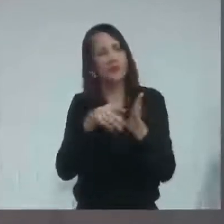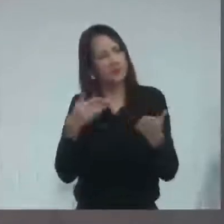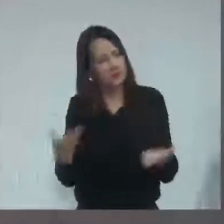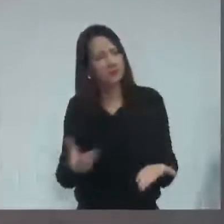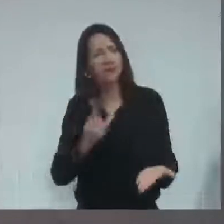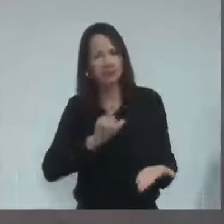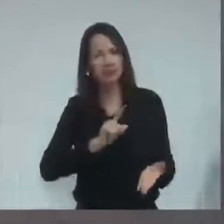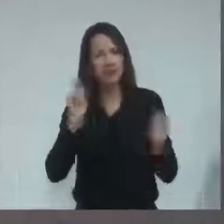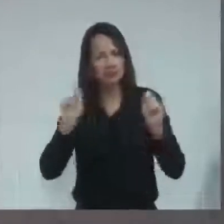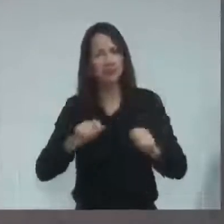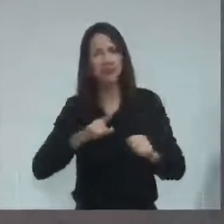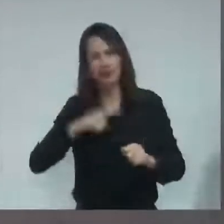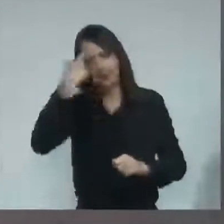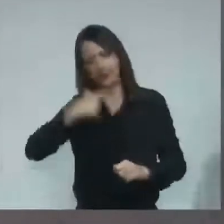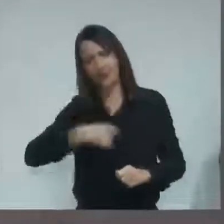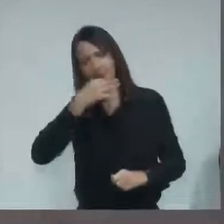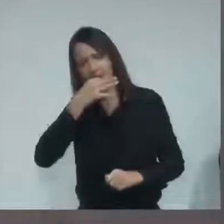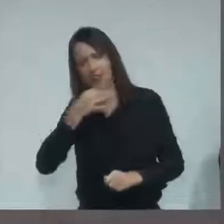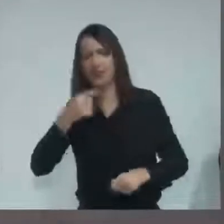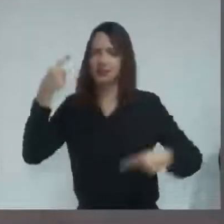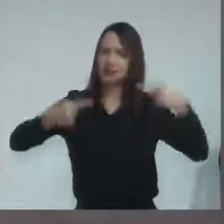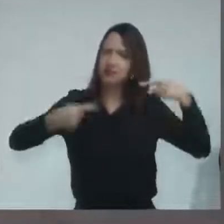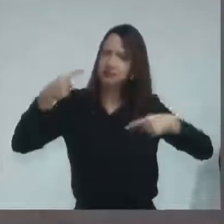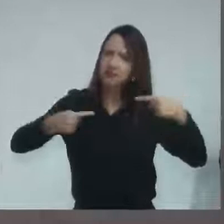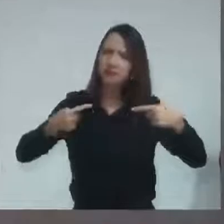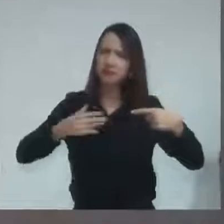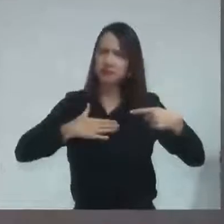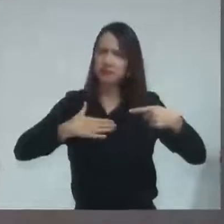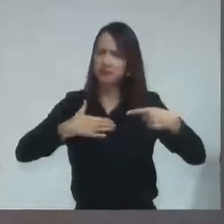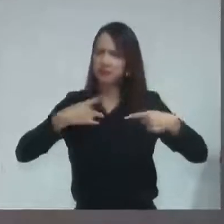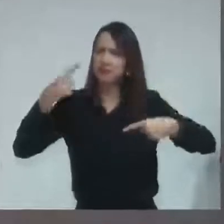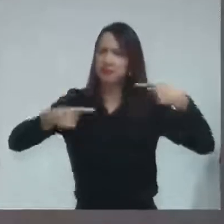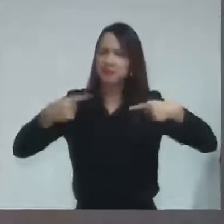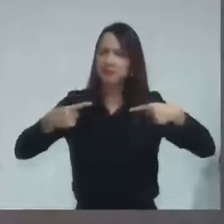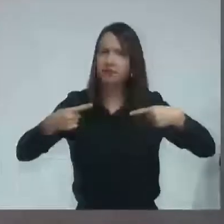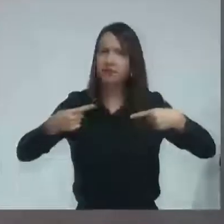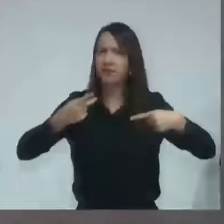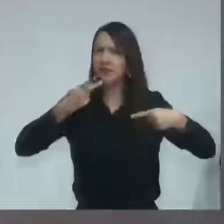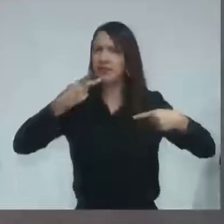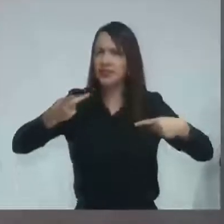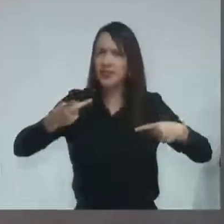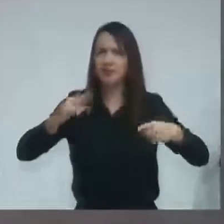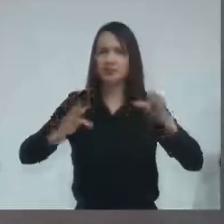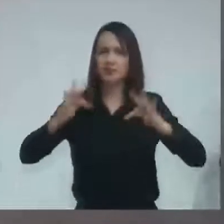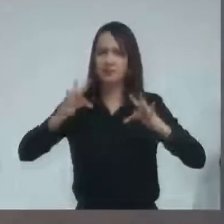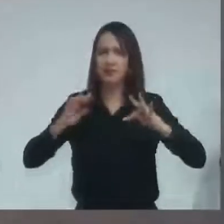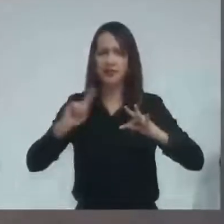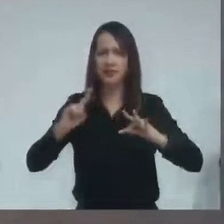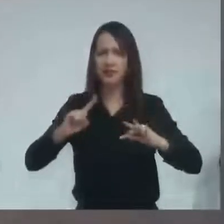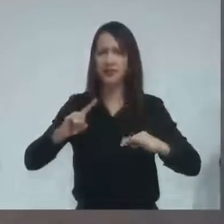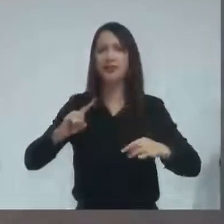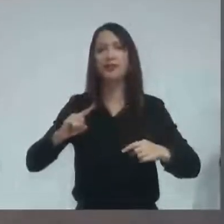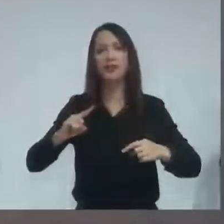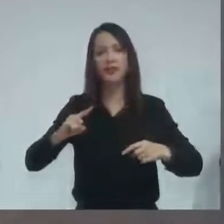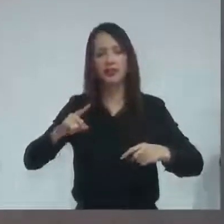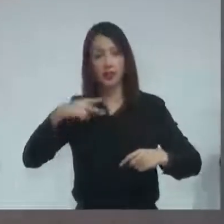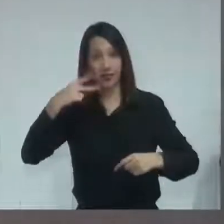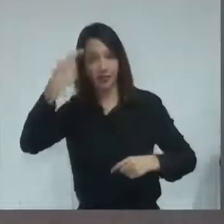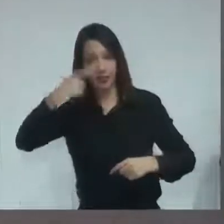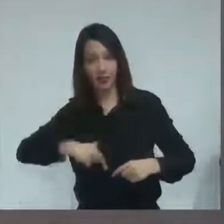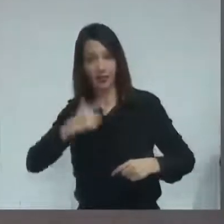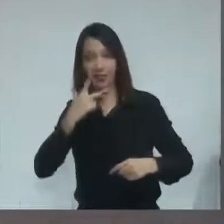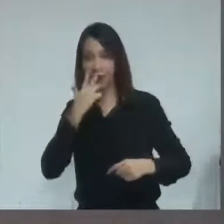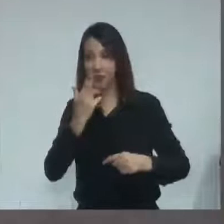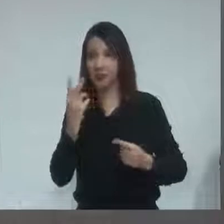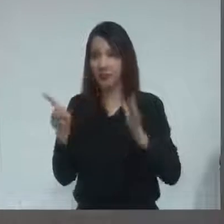tenho aqui também posições políticas, não fala 100% técnica, né? Eu sou um vereador de oposição,